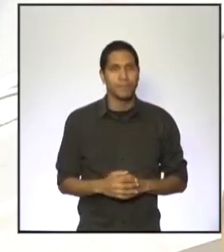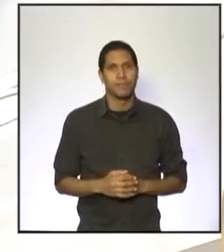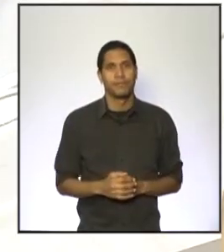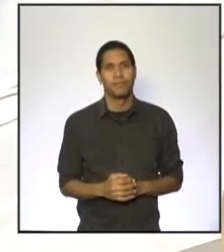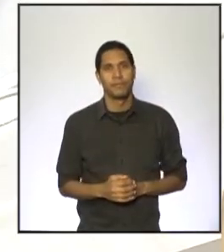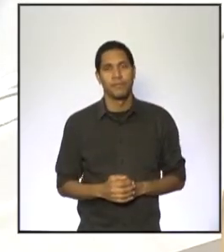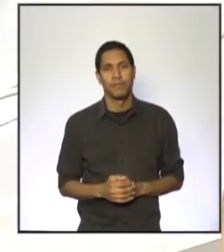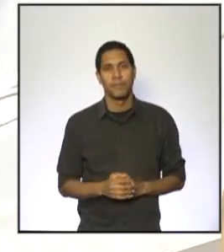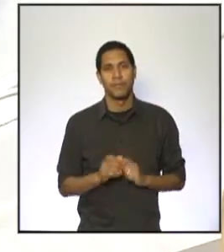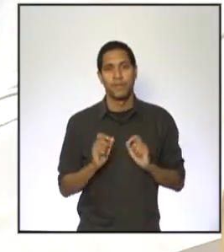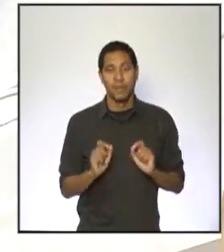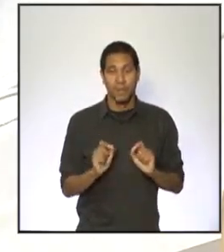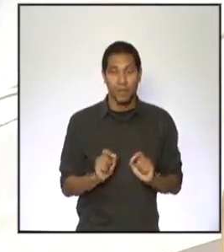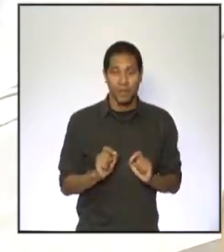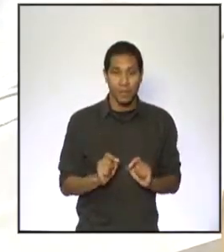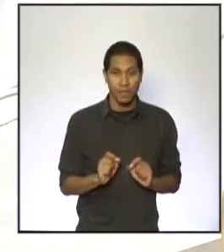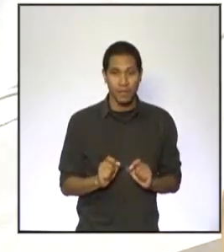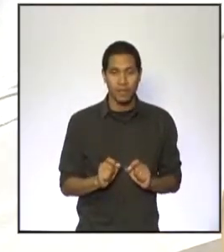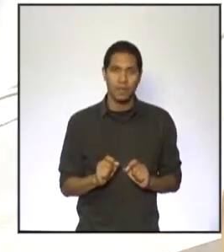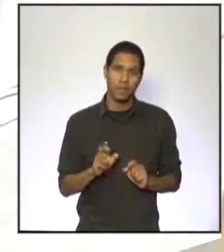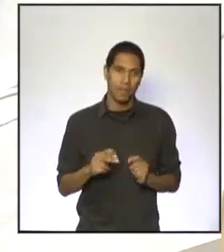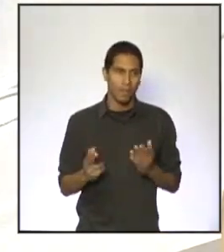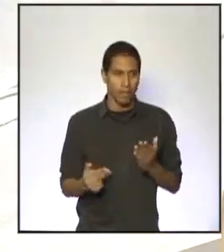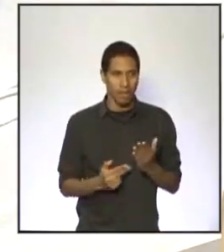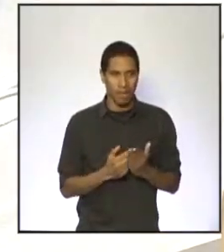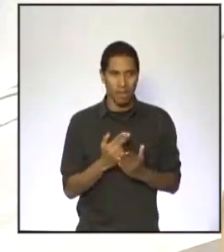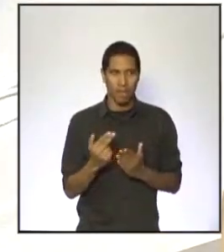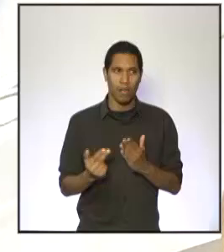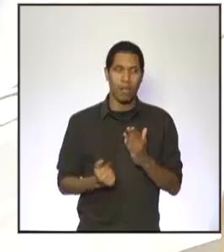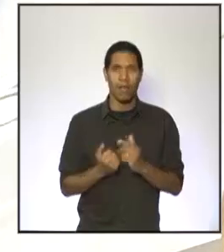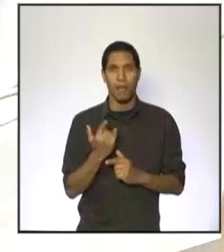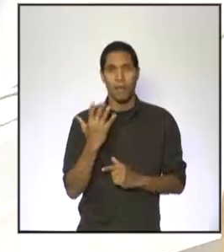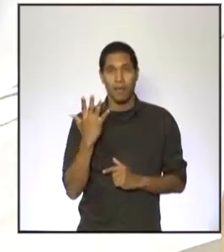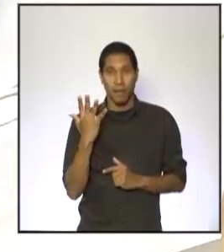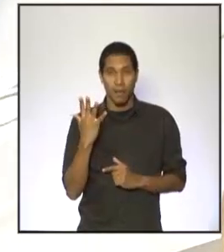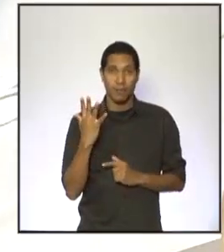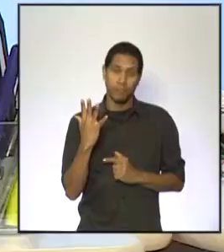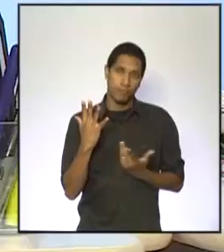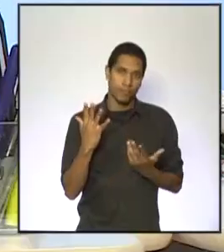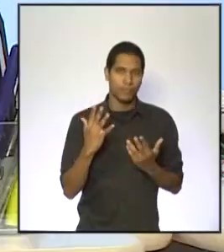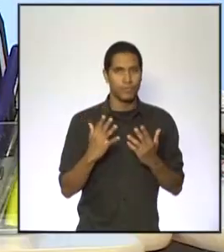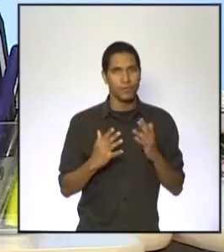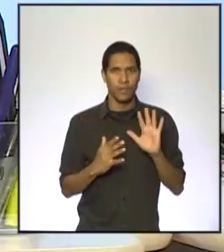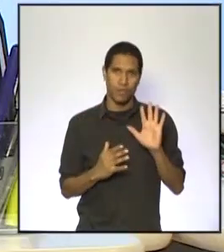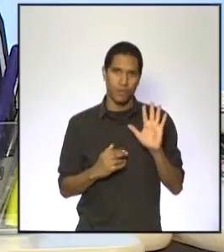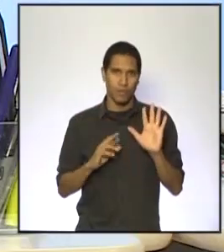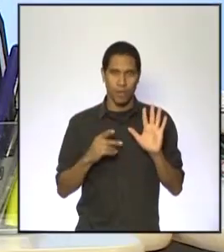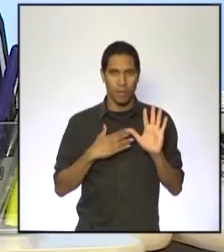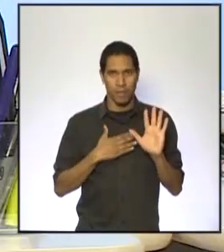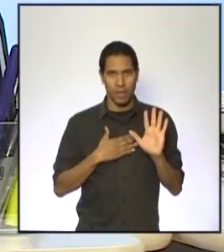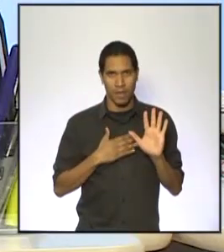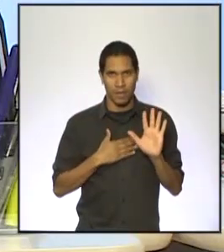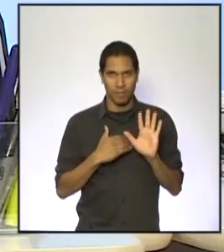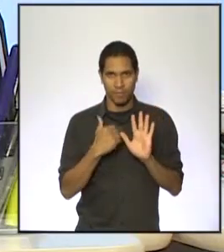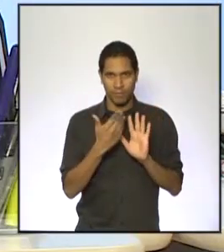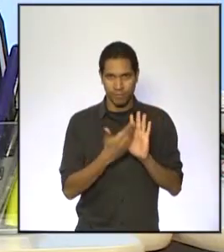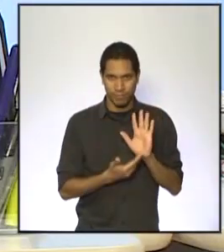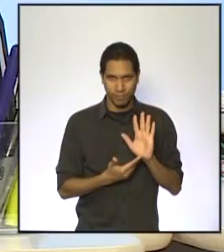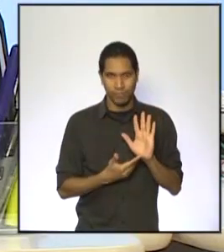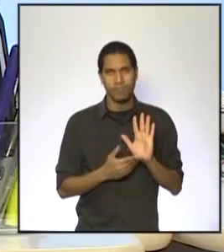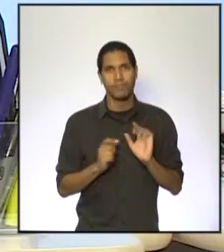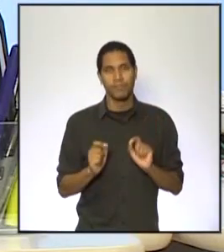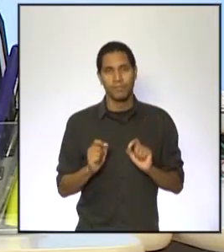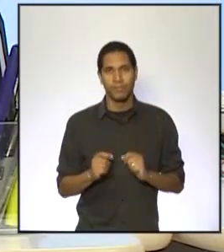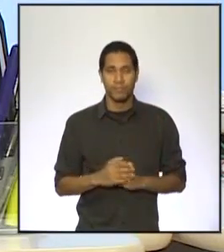Vou imitar aqui também, depois que eu desenhei a mão, que não é a minha mão, ela é muito maior do que é realmente a minha mão, eu